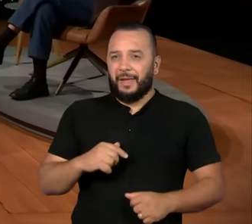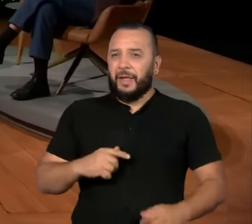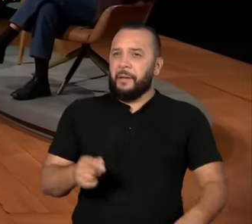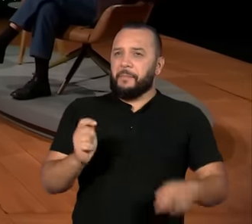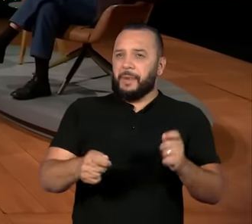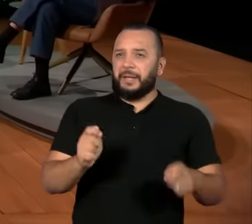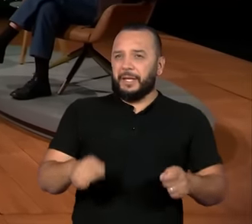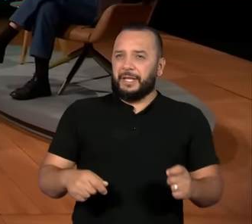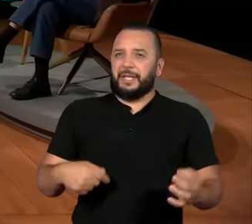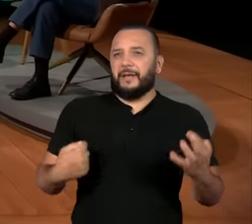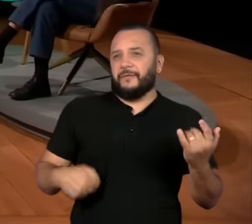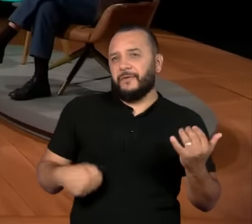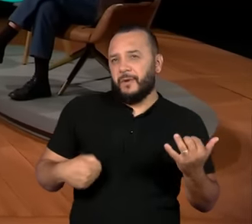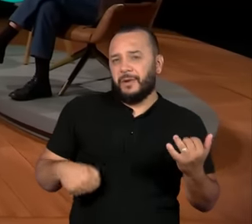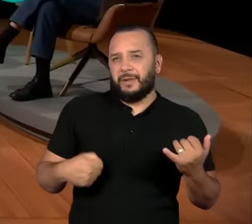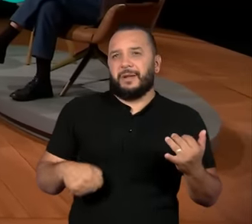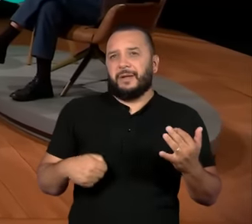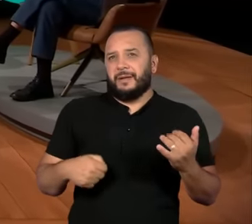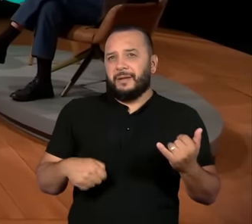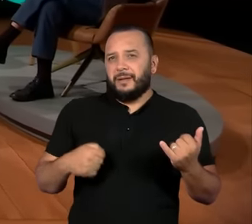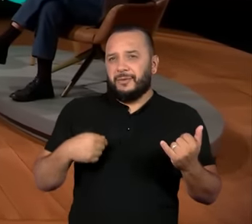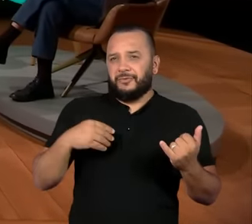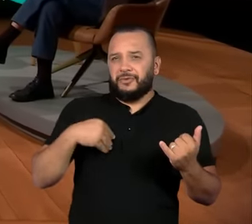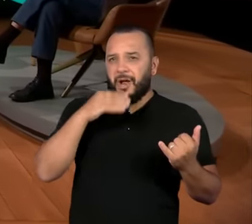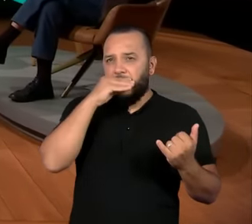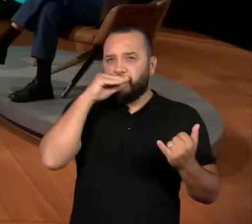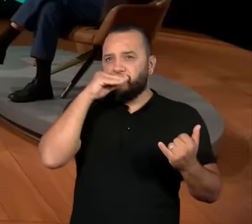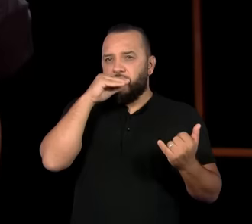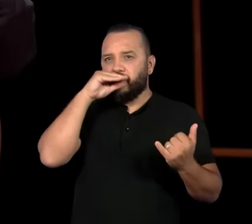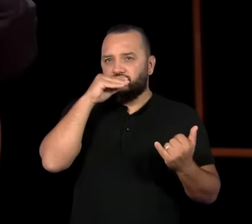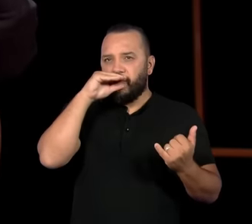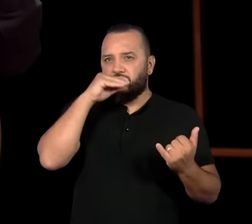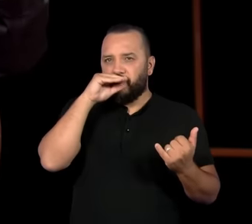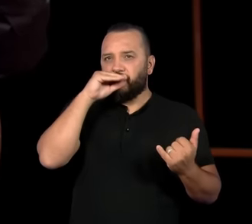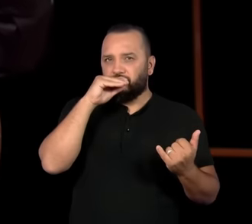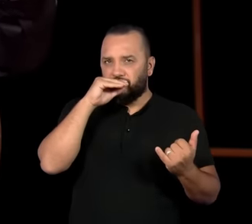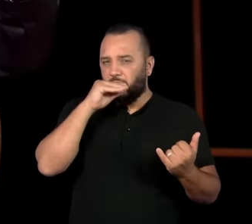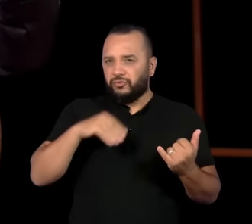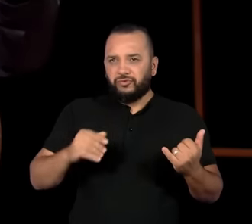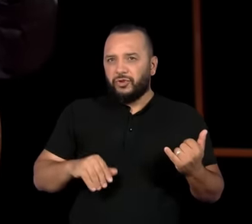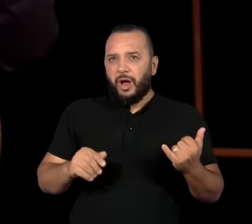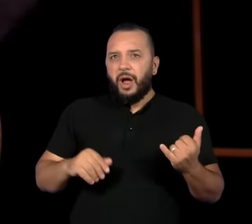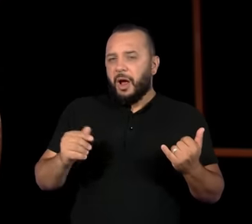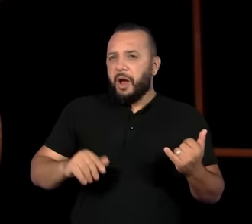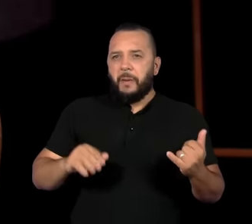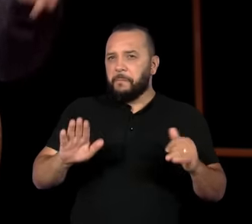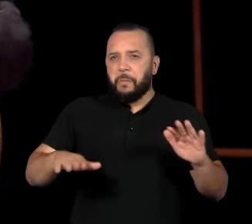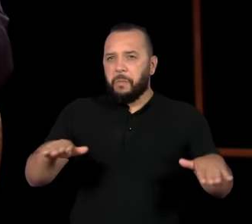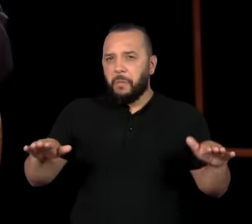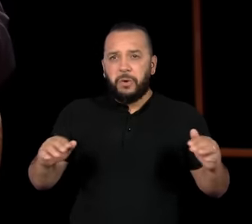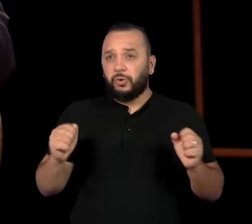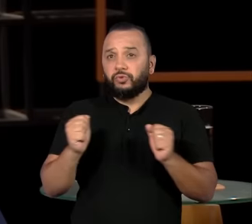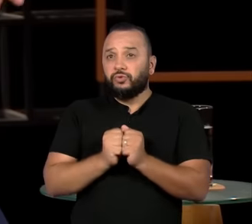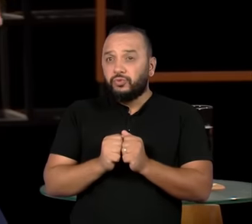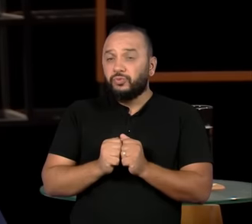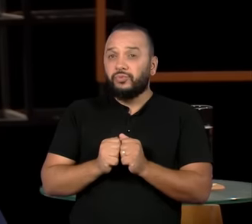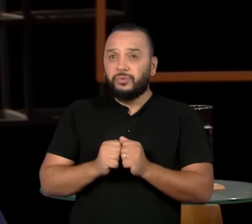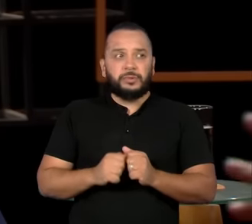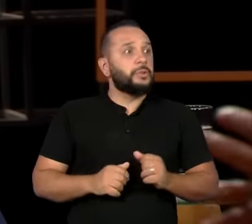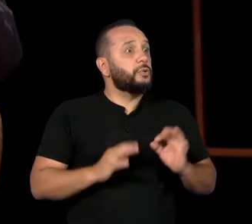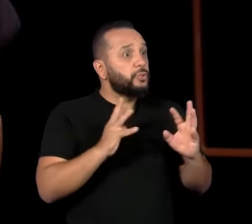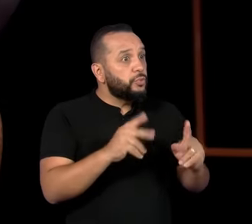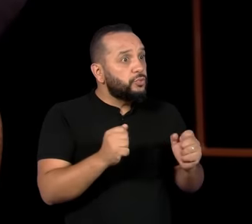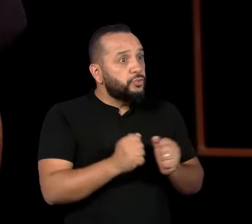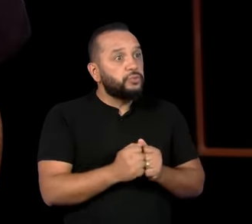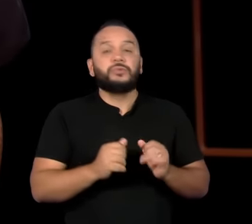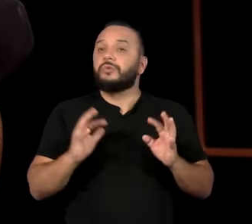bateria, violão, tocava gaita de boca, instrumentos de percussão nas mãos, tudo ao mesmo tempo. Simultâneo ali. Tudo. Tudo